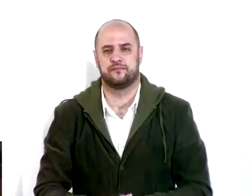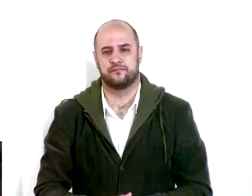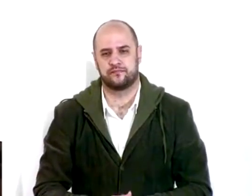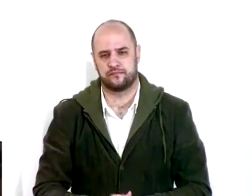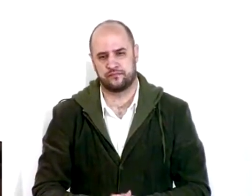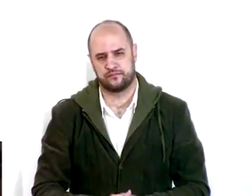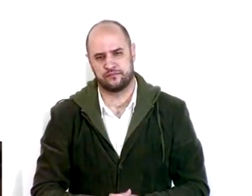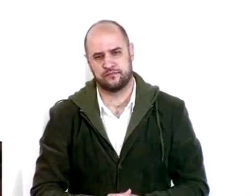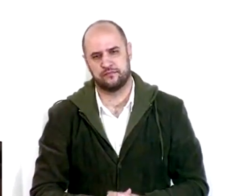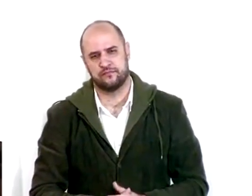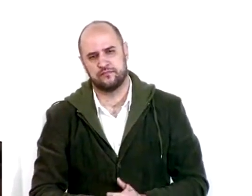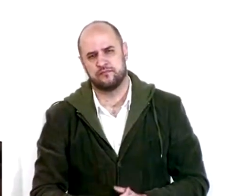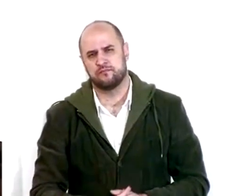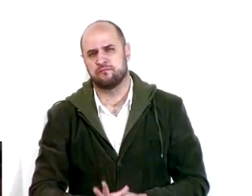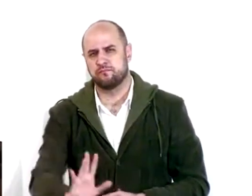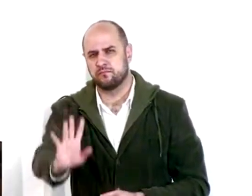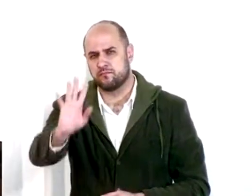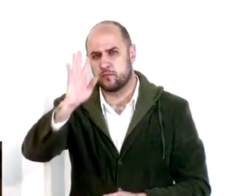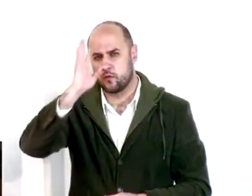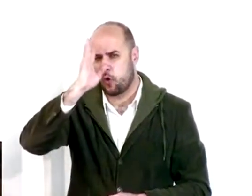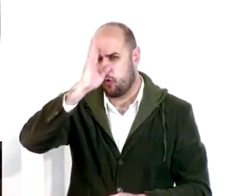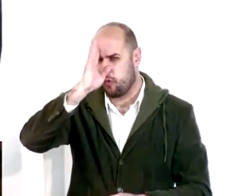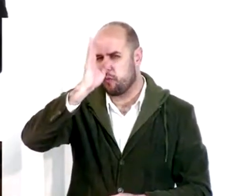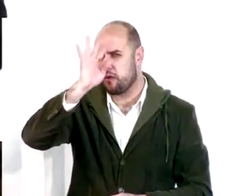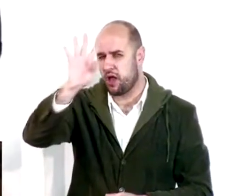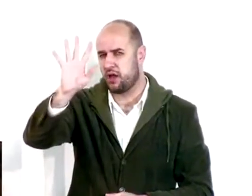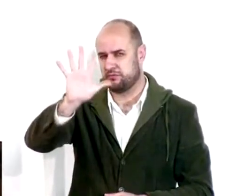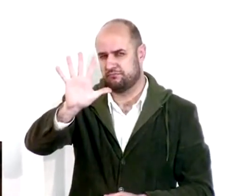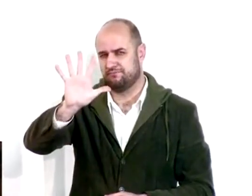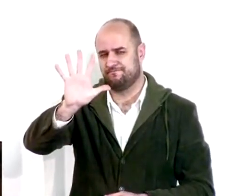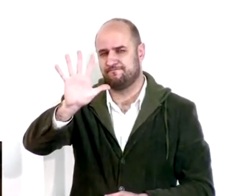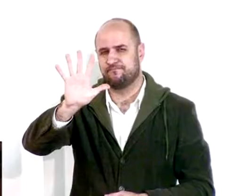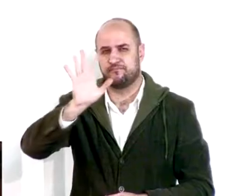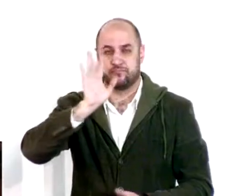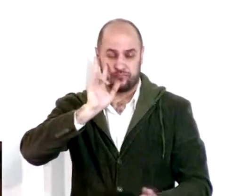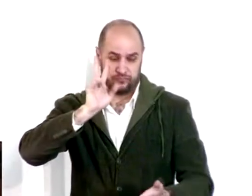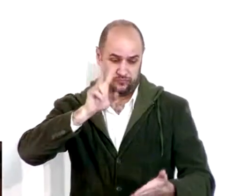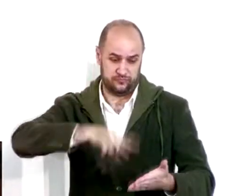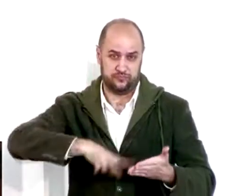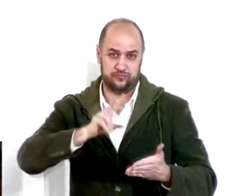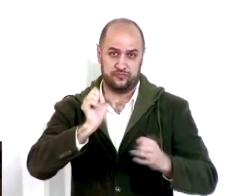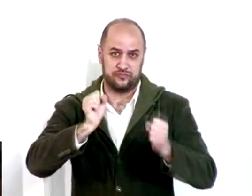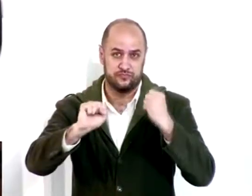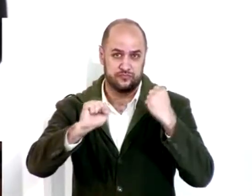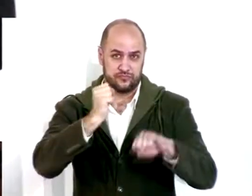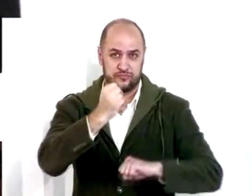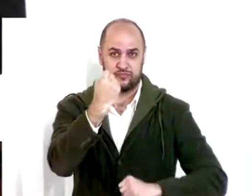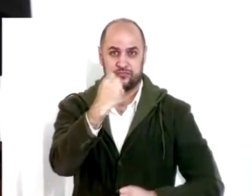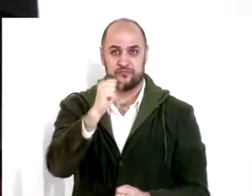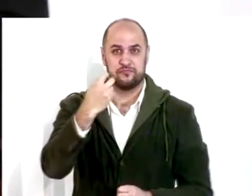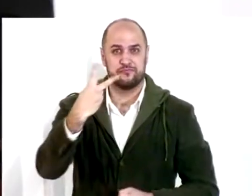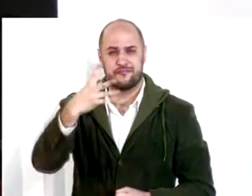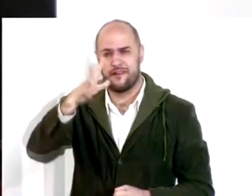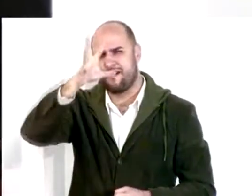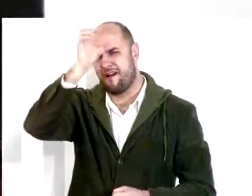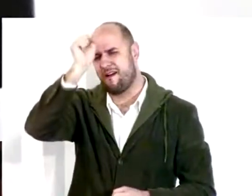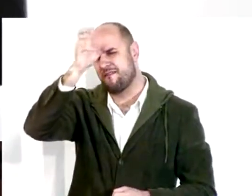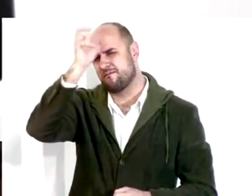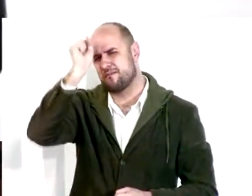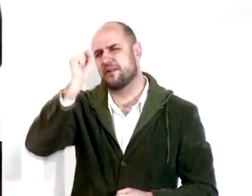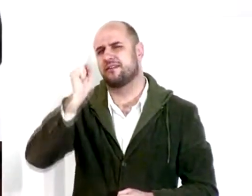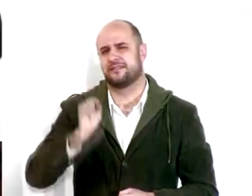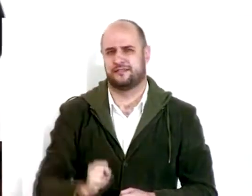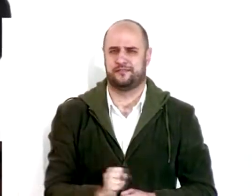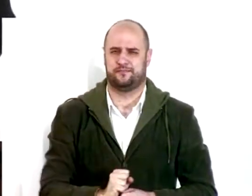Com essa imagem em mente, vamos olhar para o Salmo 82 e aprender